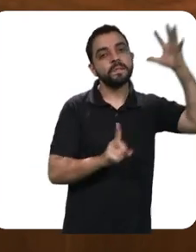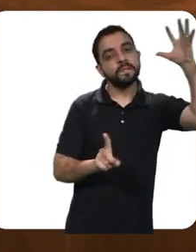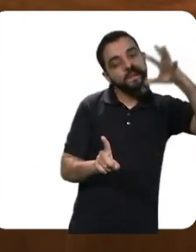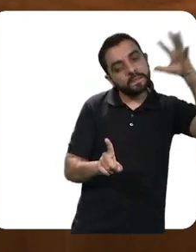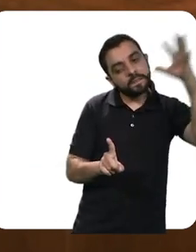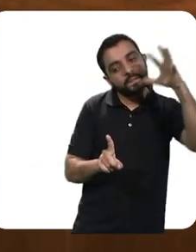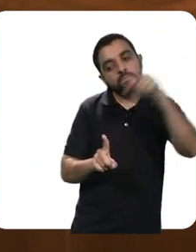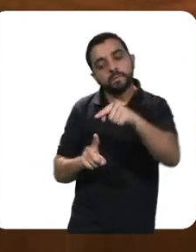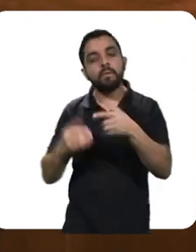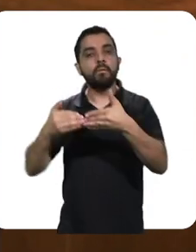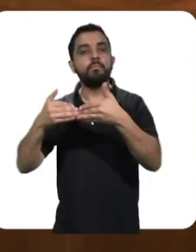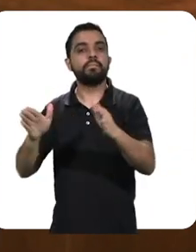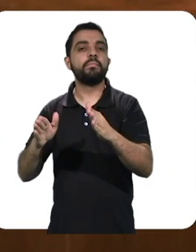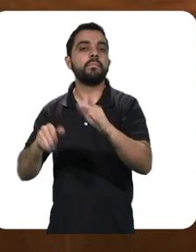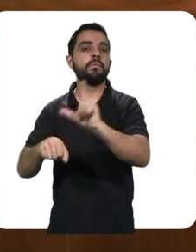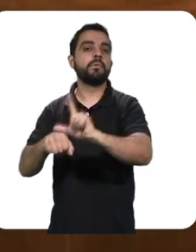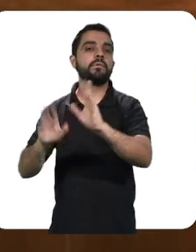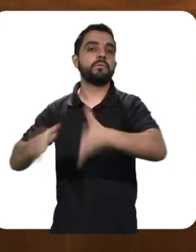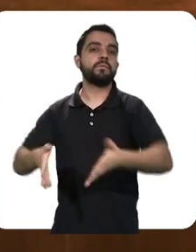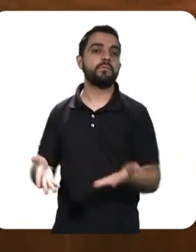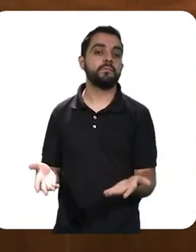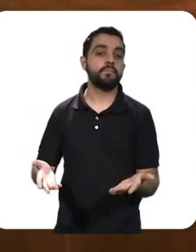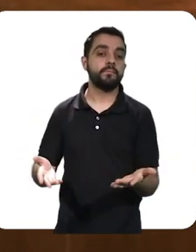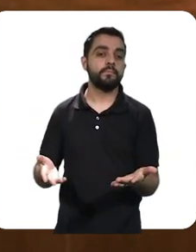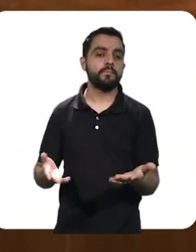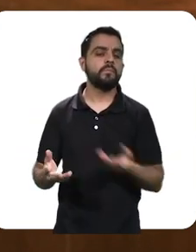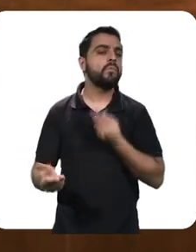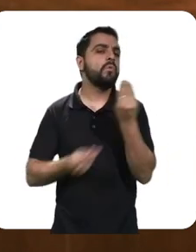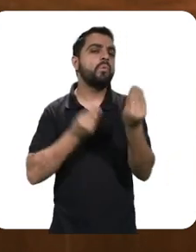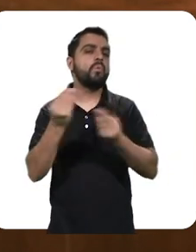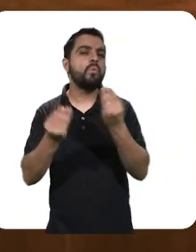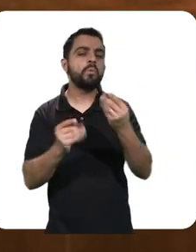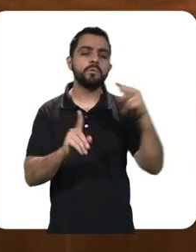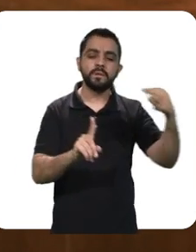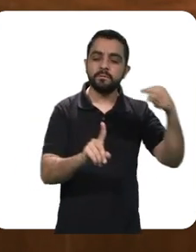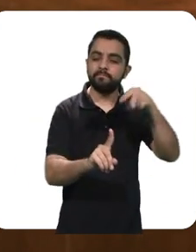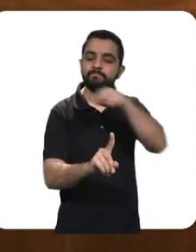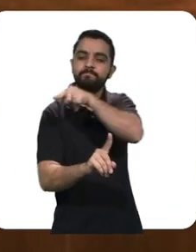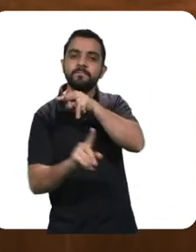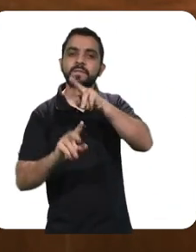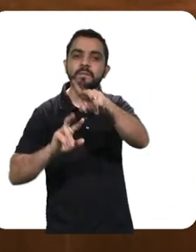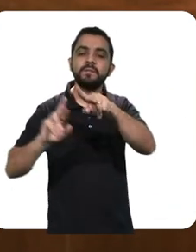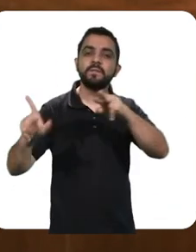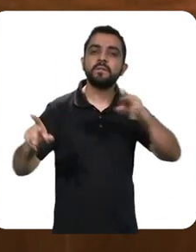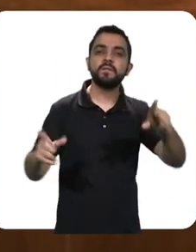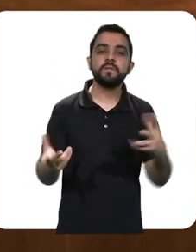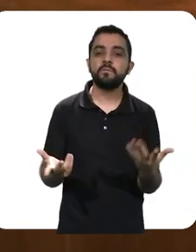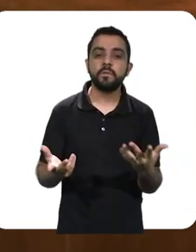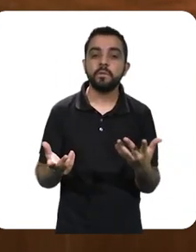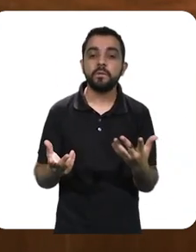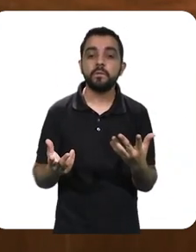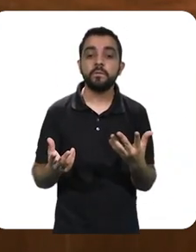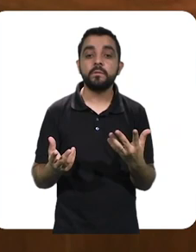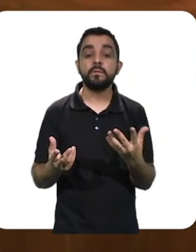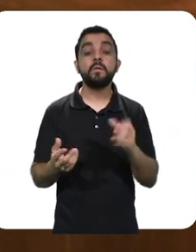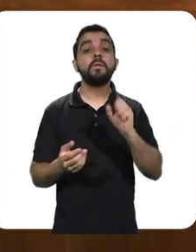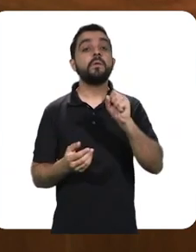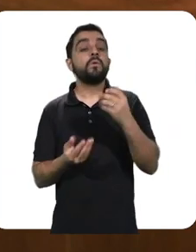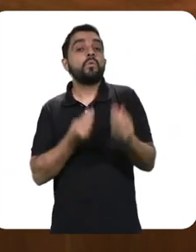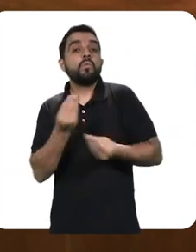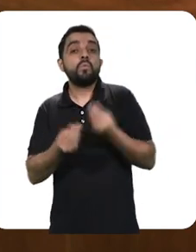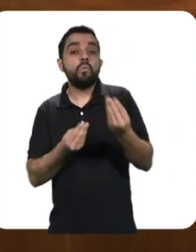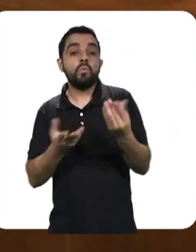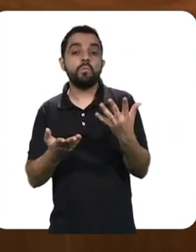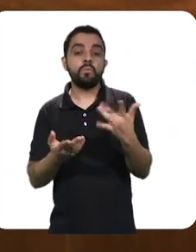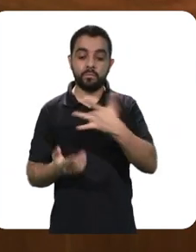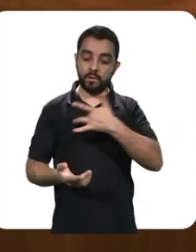diferentes setores que já estão encerrando o isolamento. Daí eu pergunto para vocês, né, como lidar com esses posicionamentos e